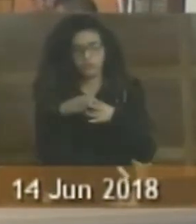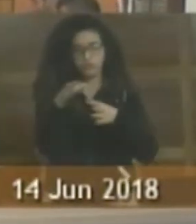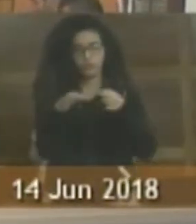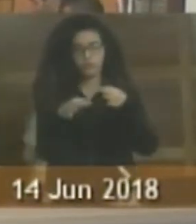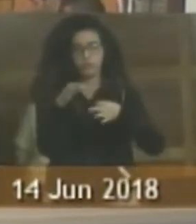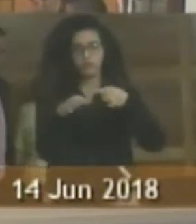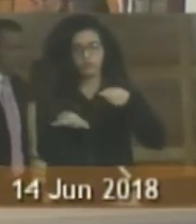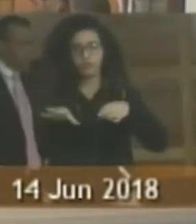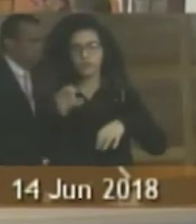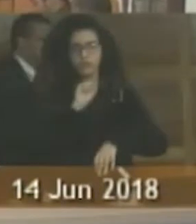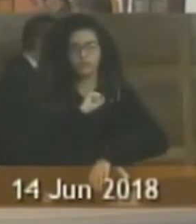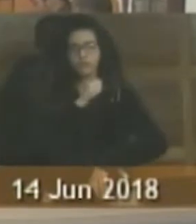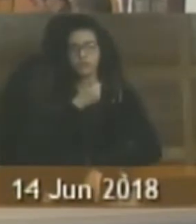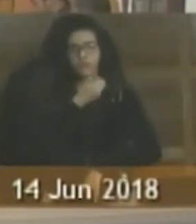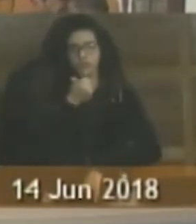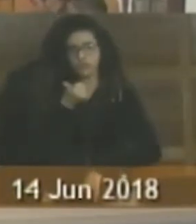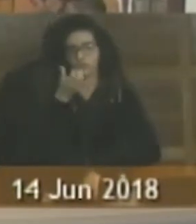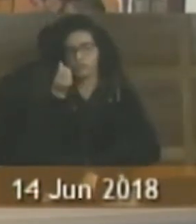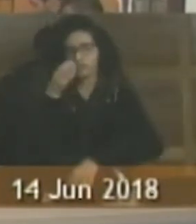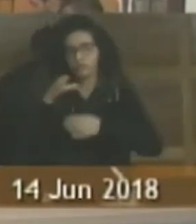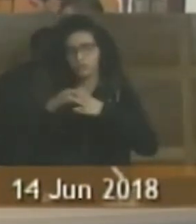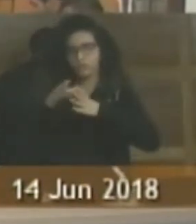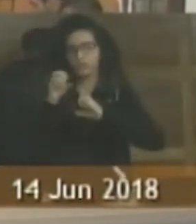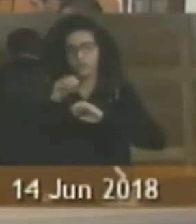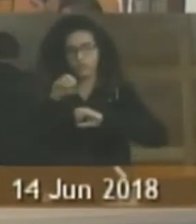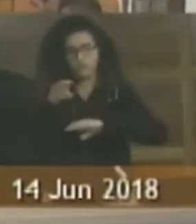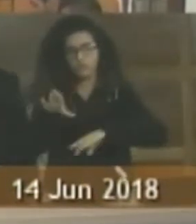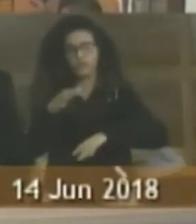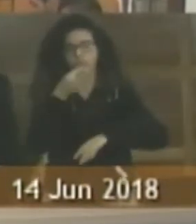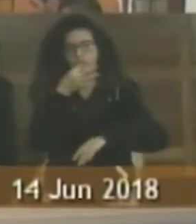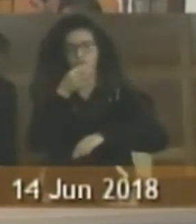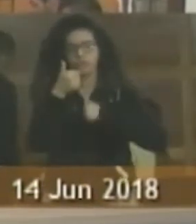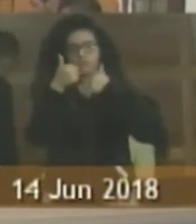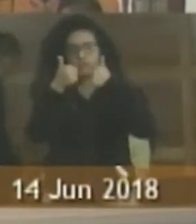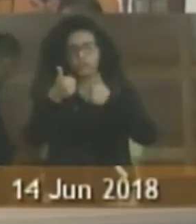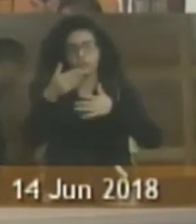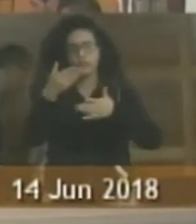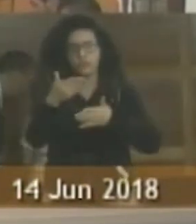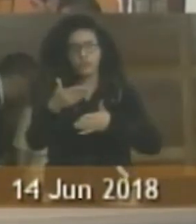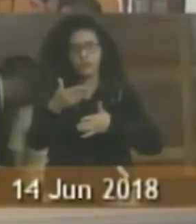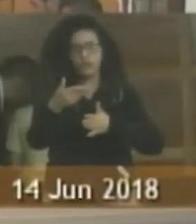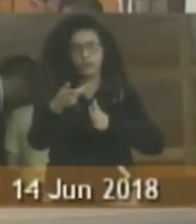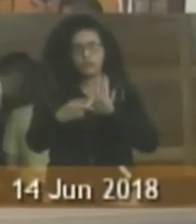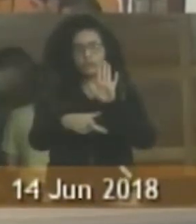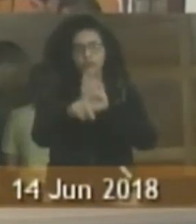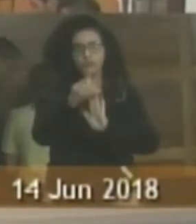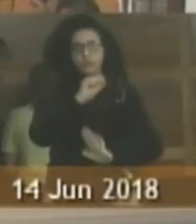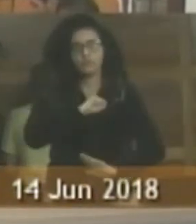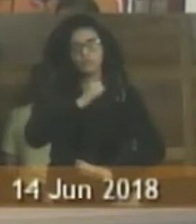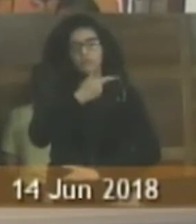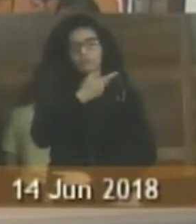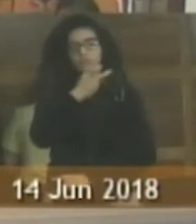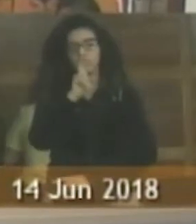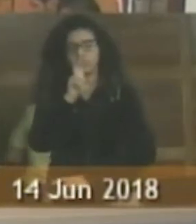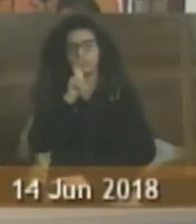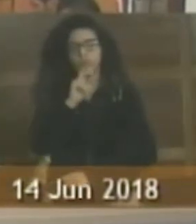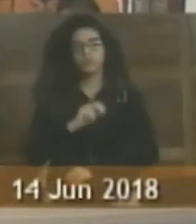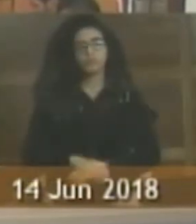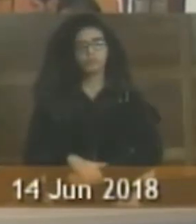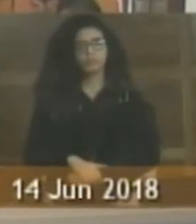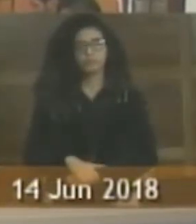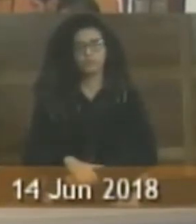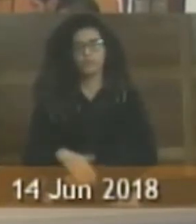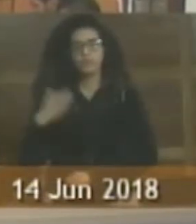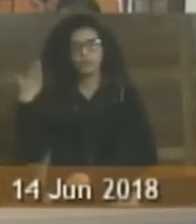Justiça e parecer 116, da Comissão de Educação, opinando favoravelmente a aprovação do projeto de lei número 25, de